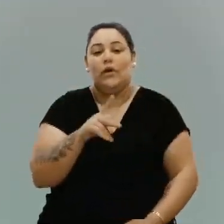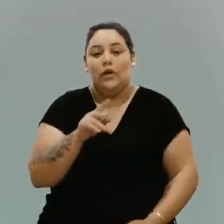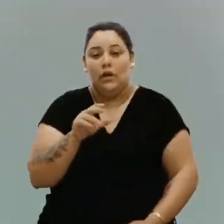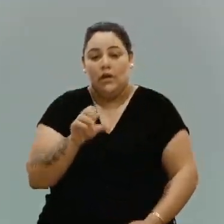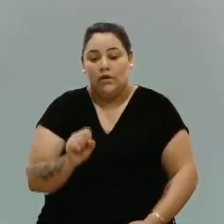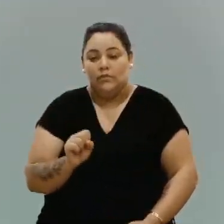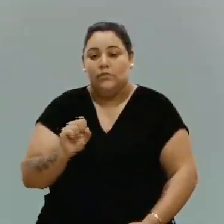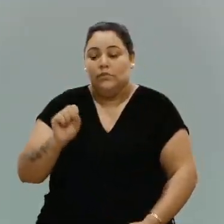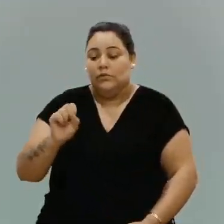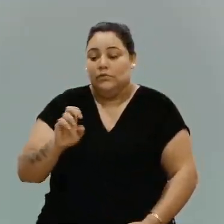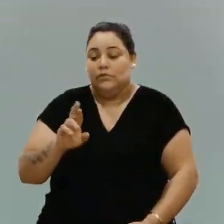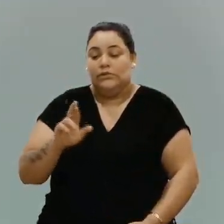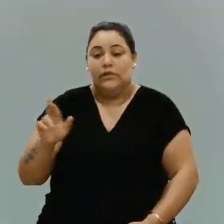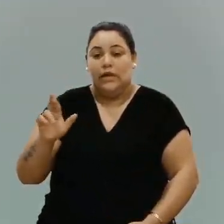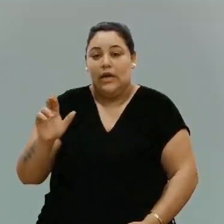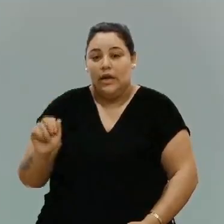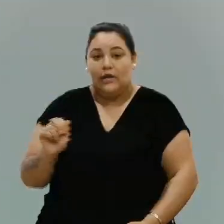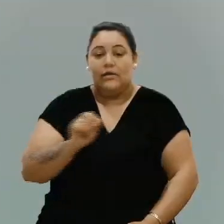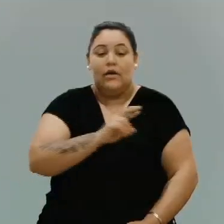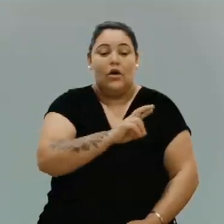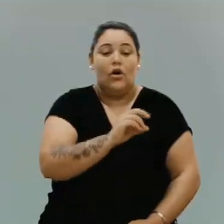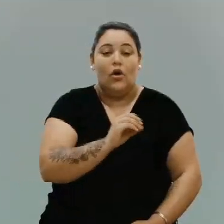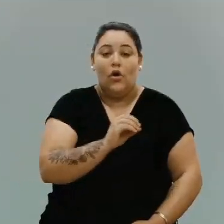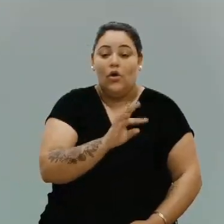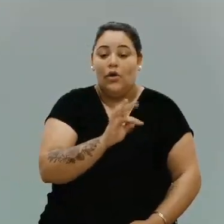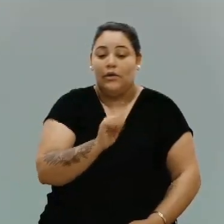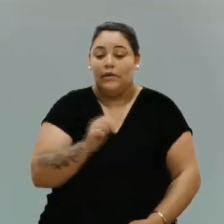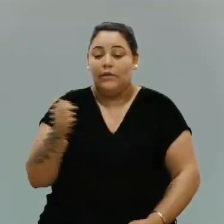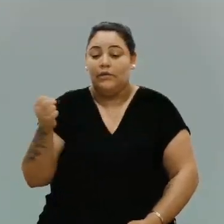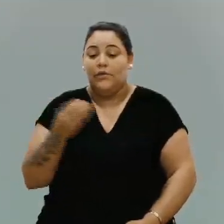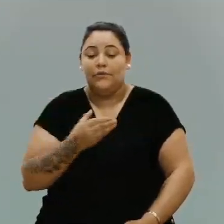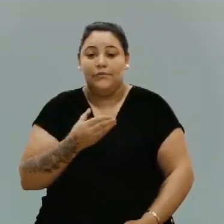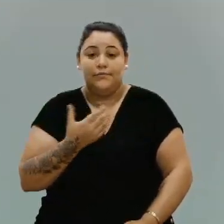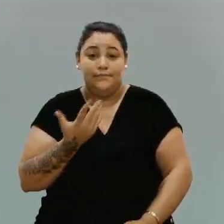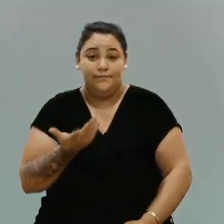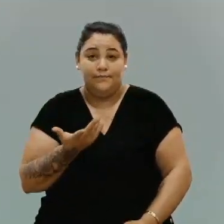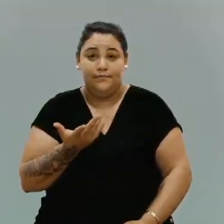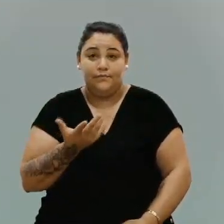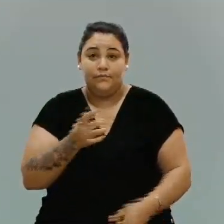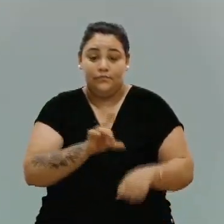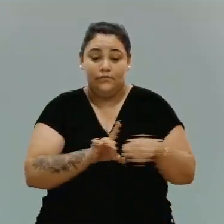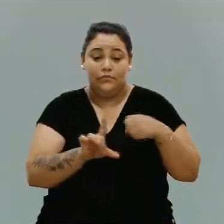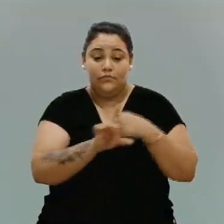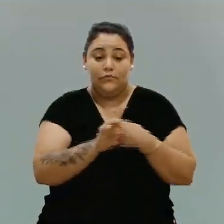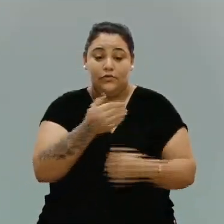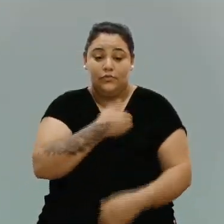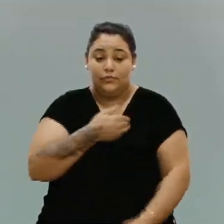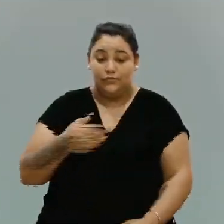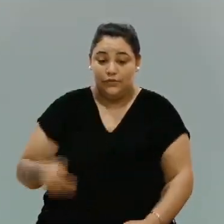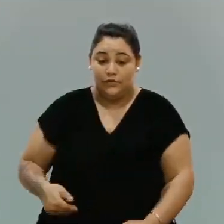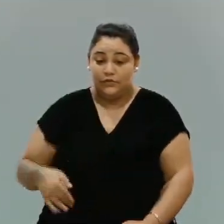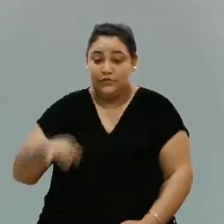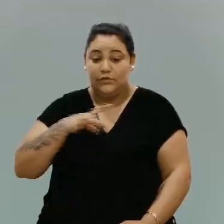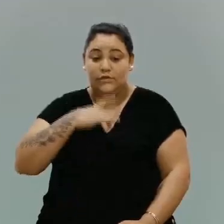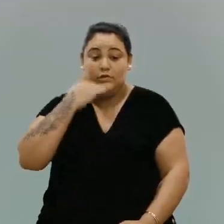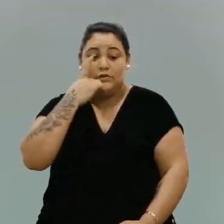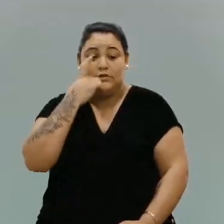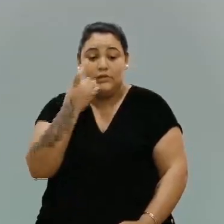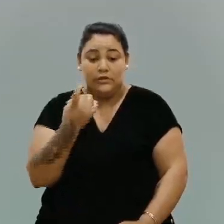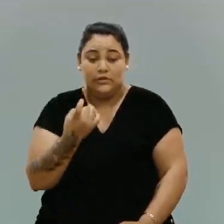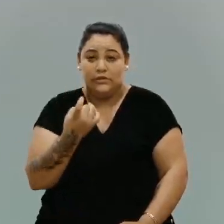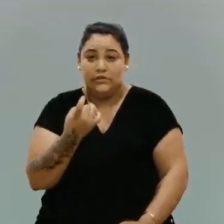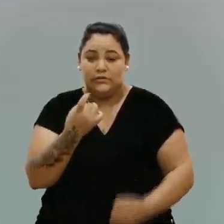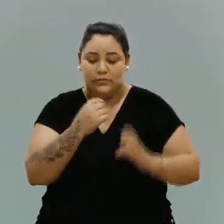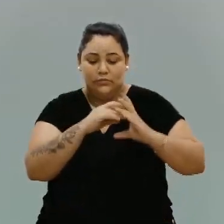Rota Nova, que será um loteamento popular com o interesse de descaracterizar